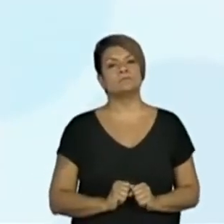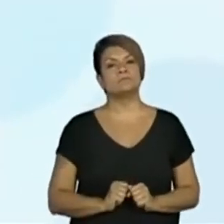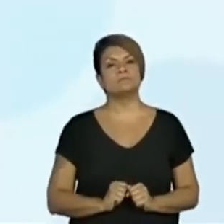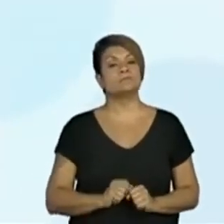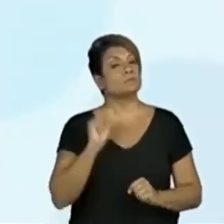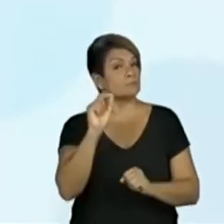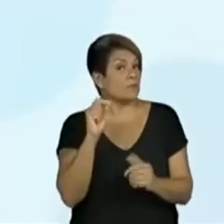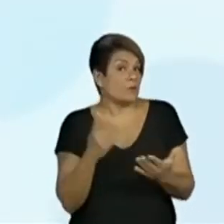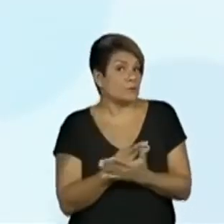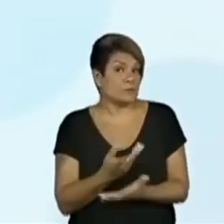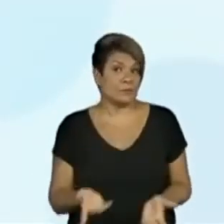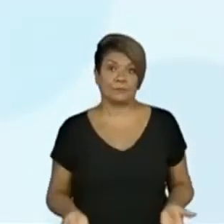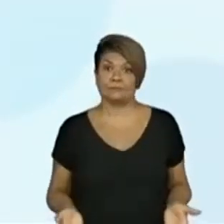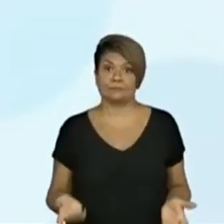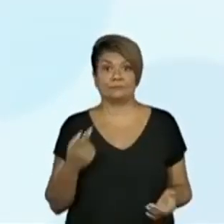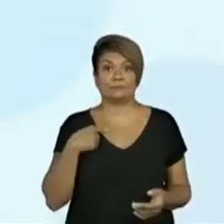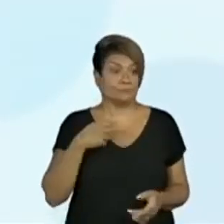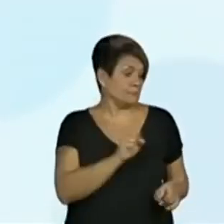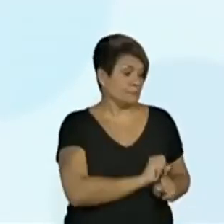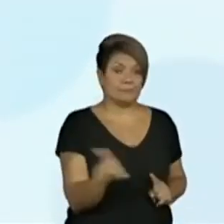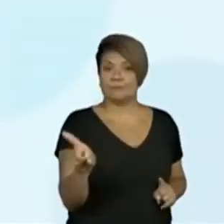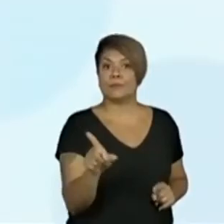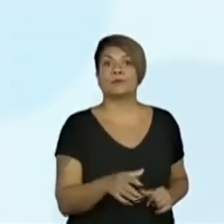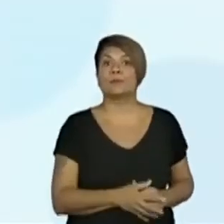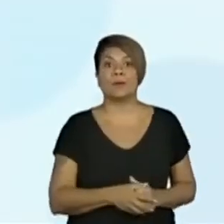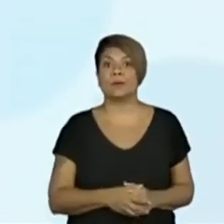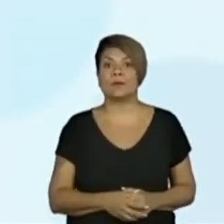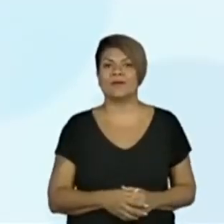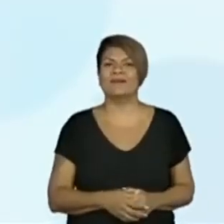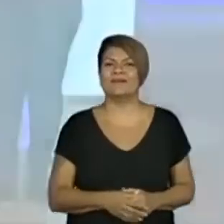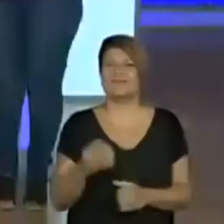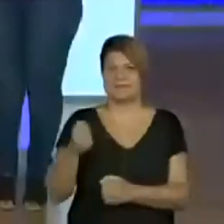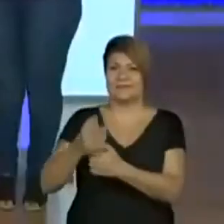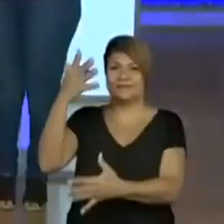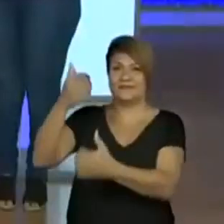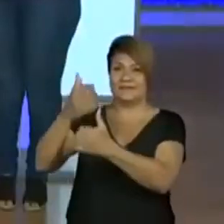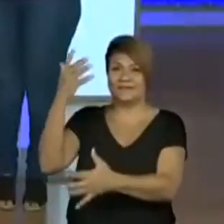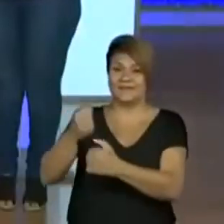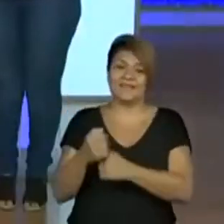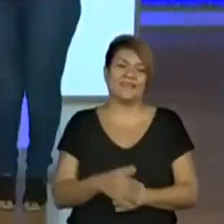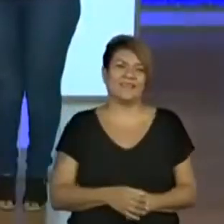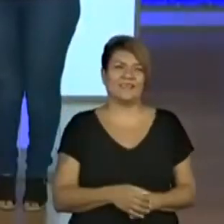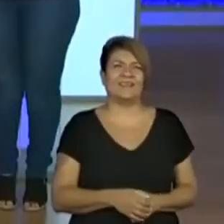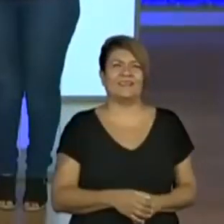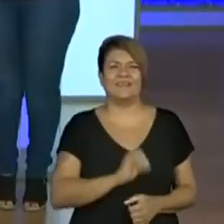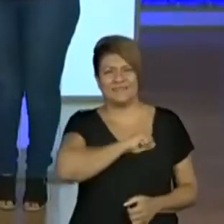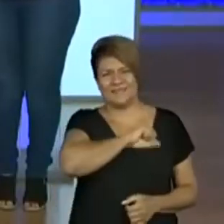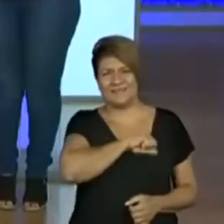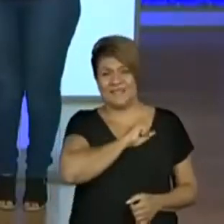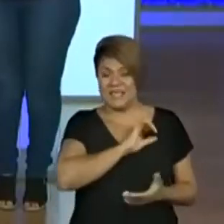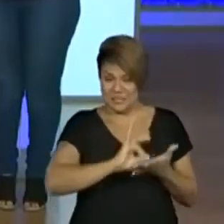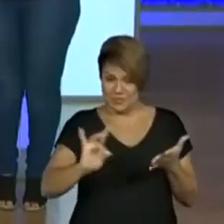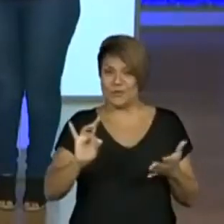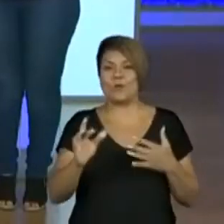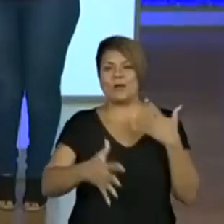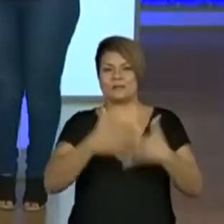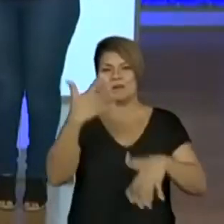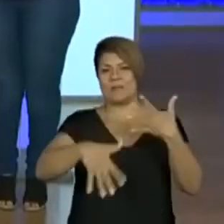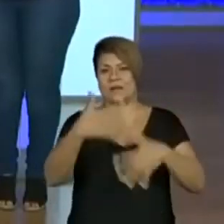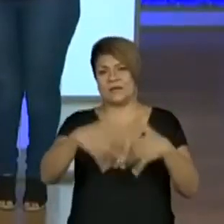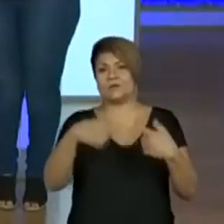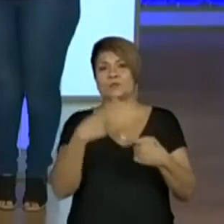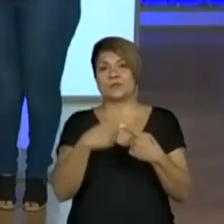O que aconteceu? Ele mandou embora. Estão falando que esse vilão é um vilão atrapalhado, porque já tentou outras vezes